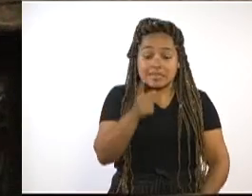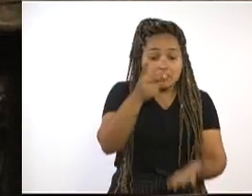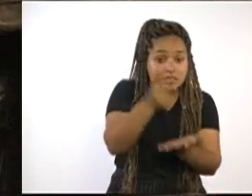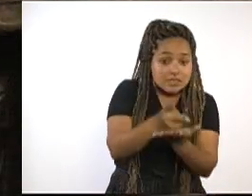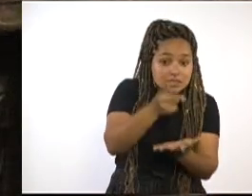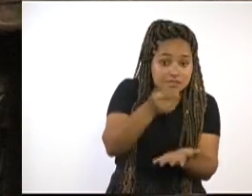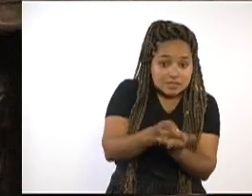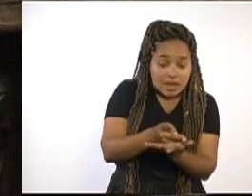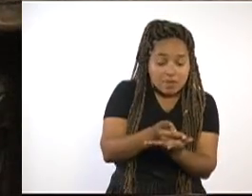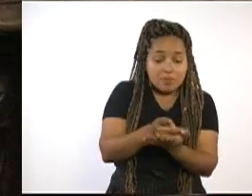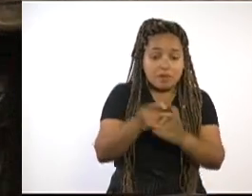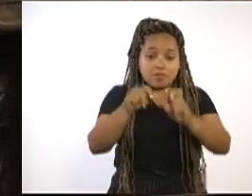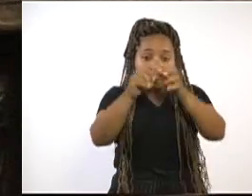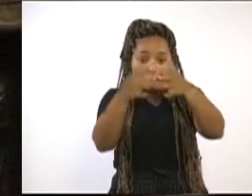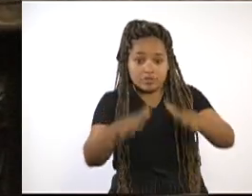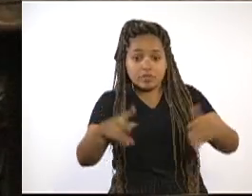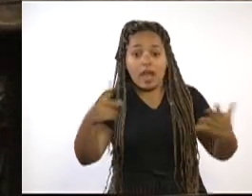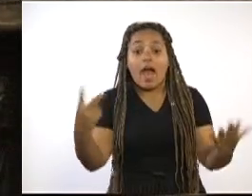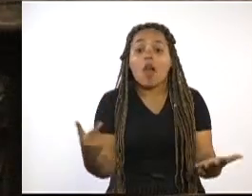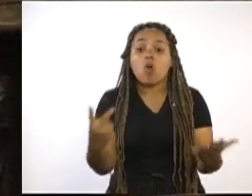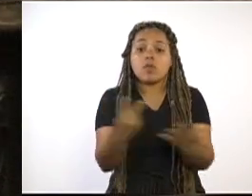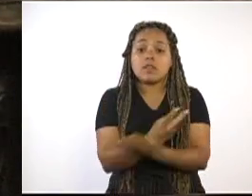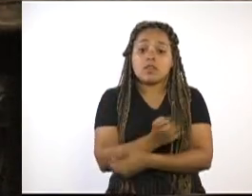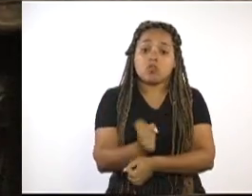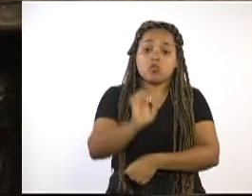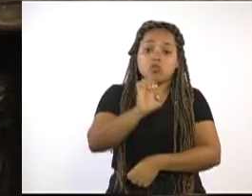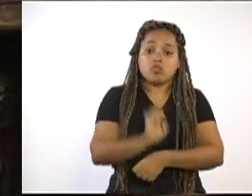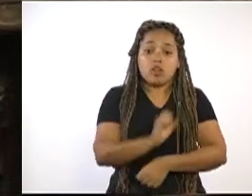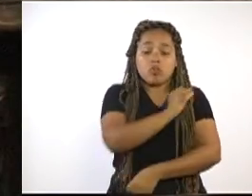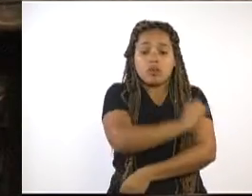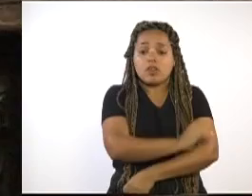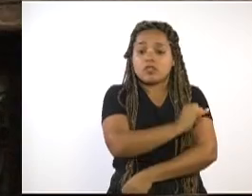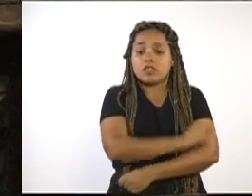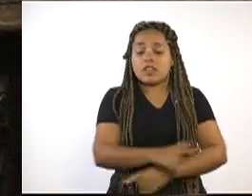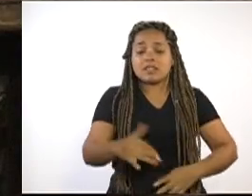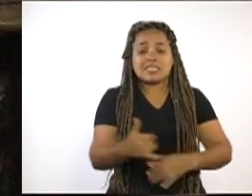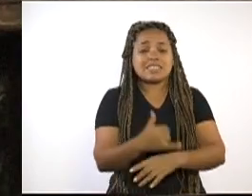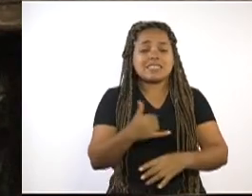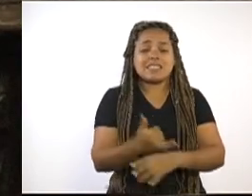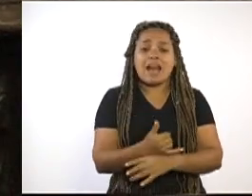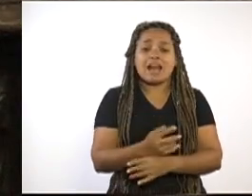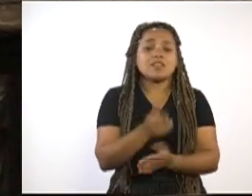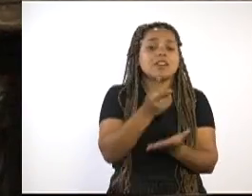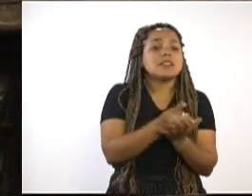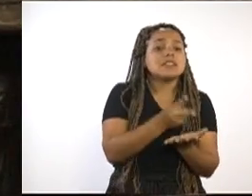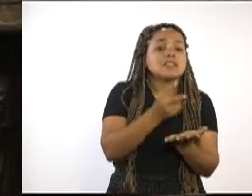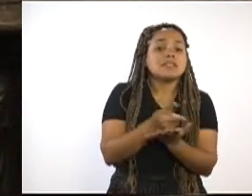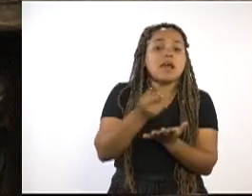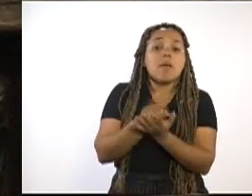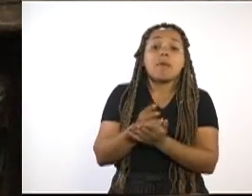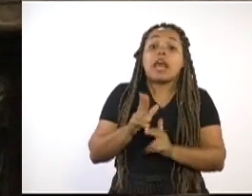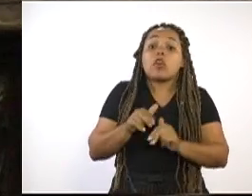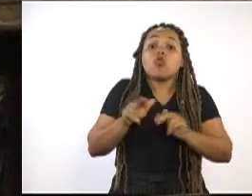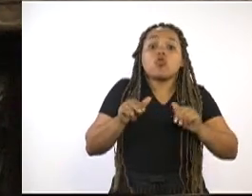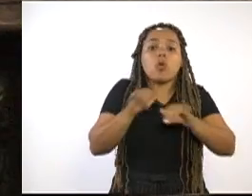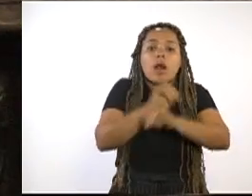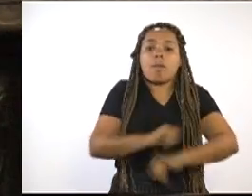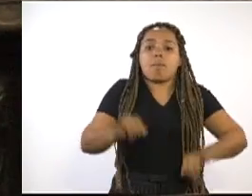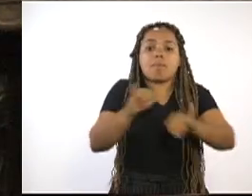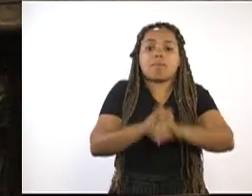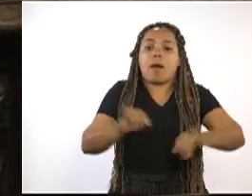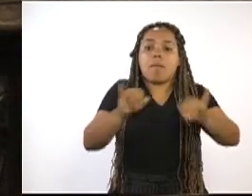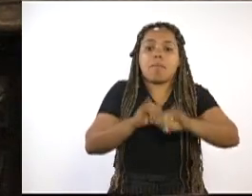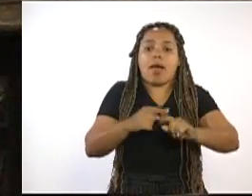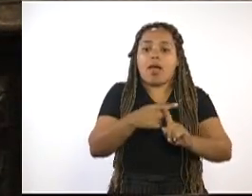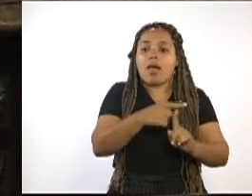aconteceram aqui no estado do Rio de Janeiro e no município do Rio de Janeiro e não ganharam tantas repercussões negativas